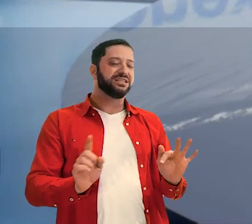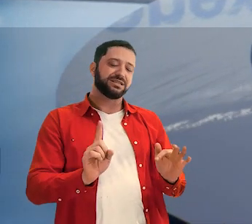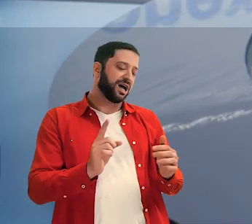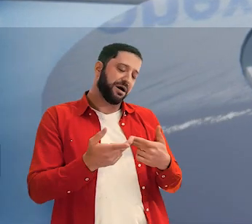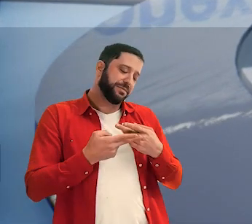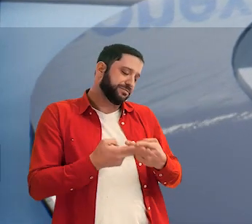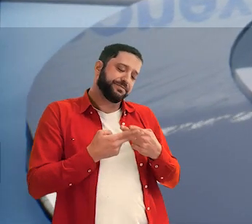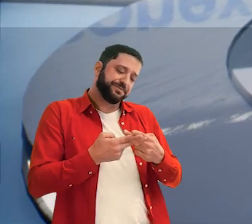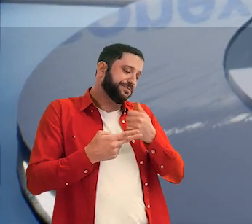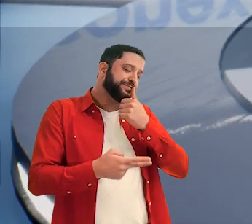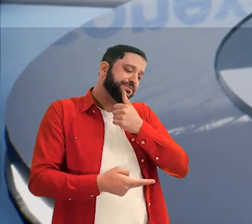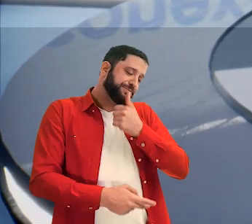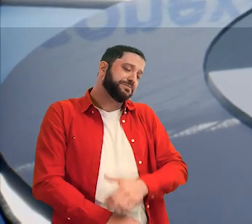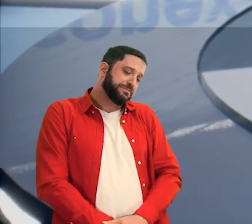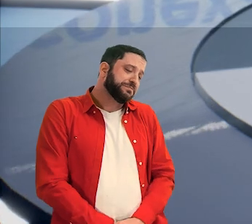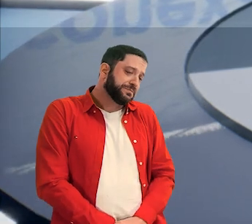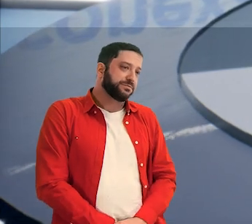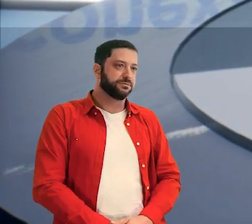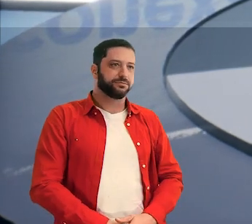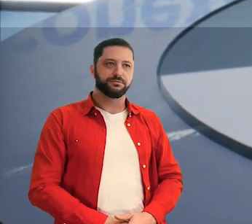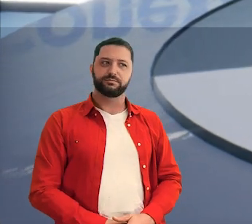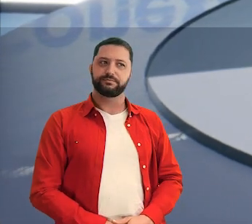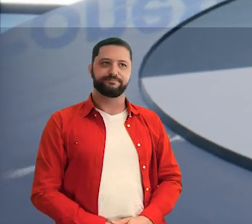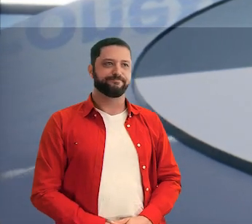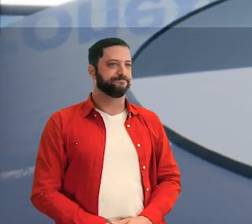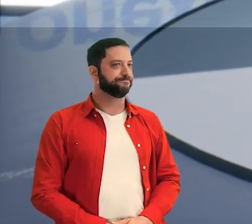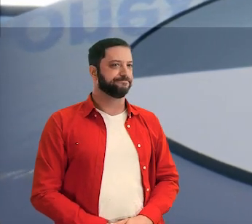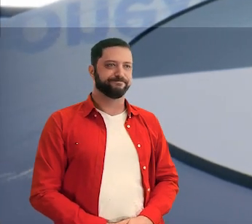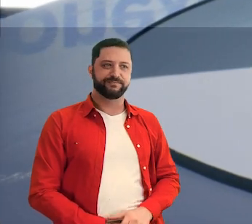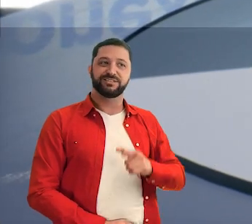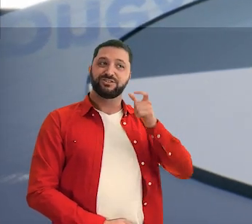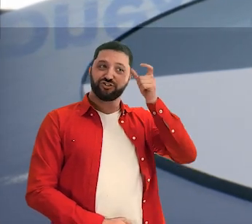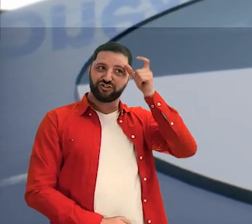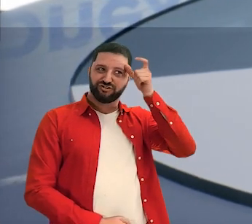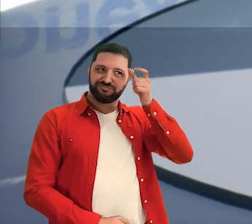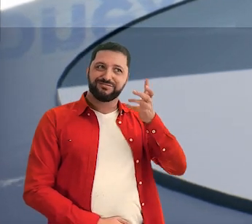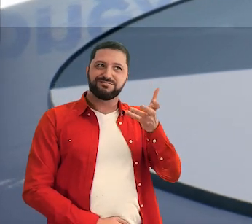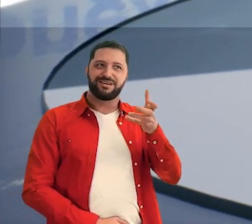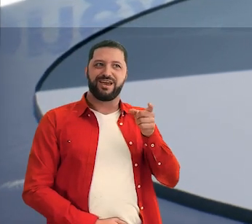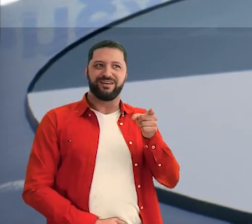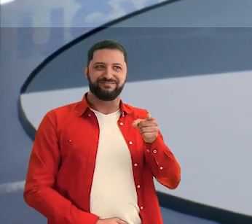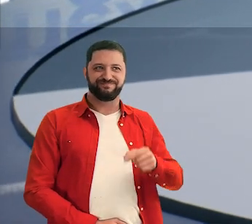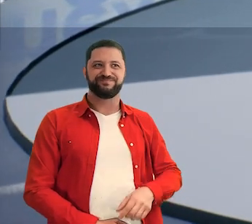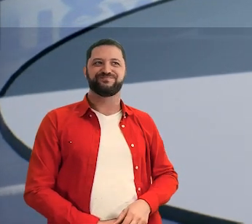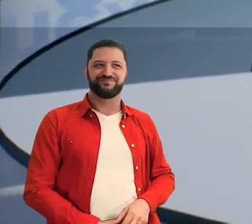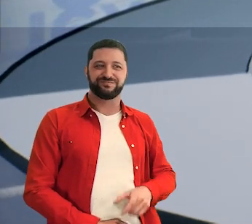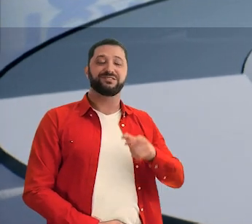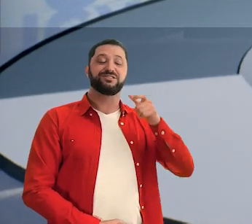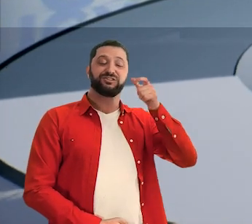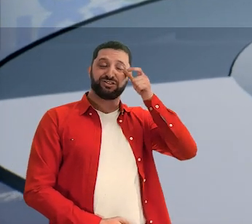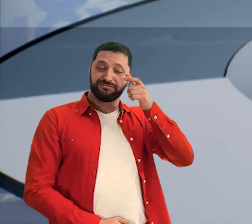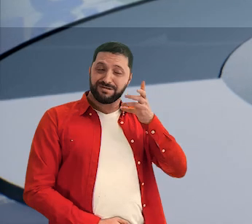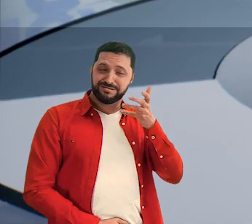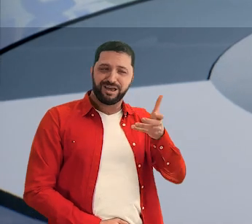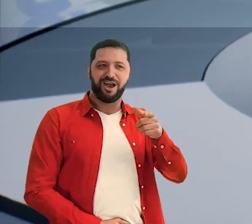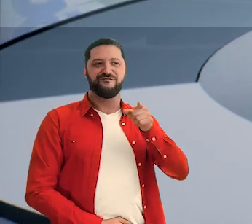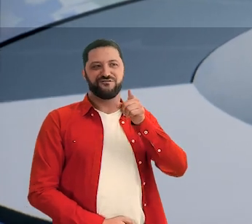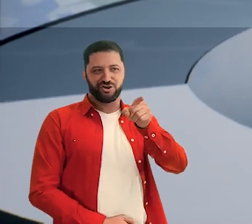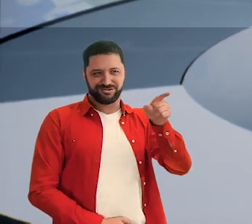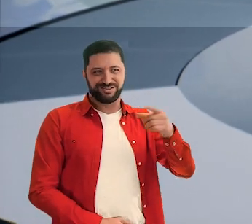assim mesmo que eu nasci para ser. E é exatamente aquilo que eu falo que o diabo quer que aconteça, né? Quer que você viva